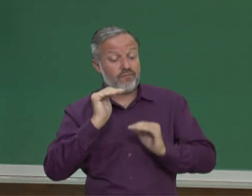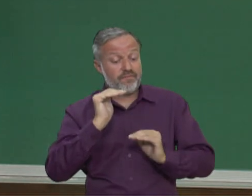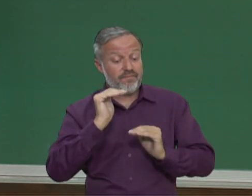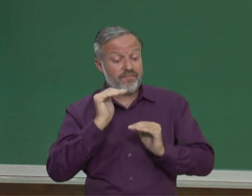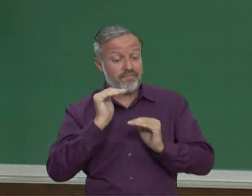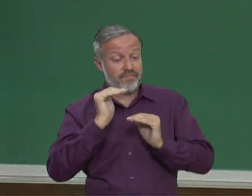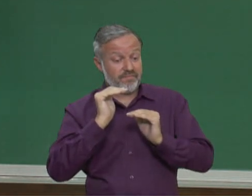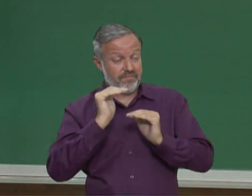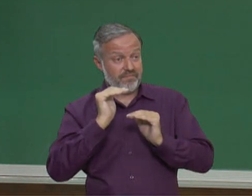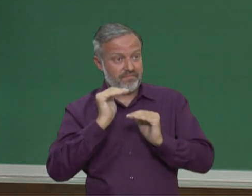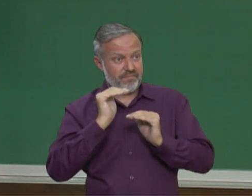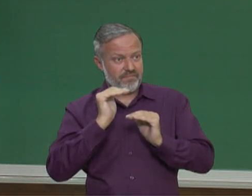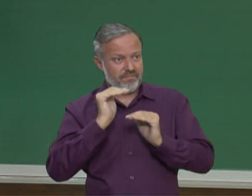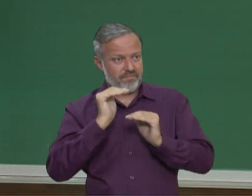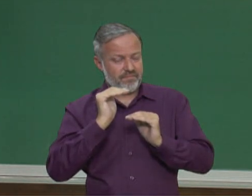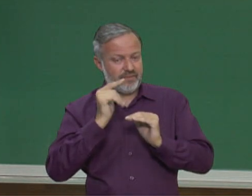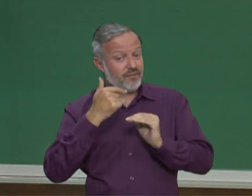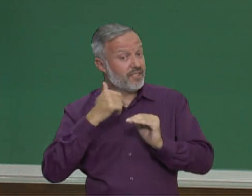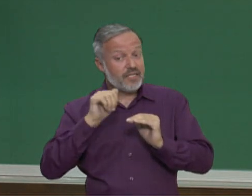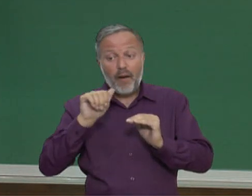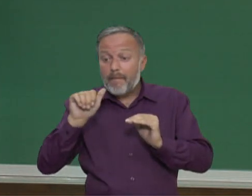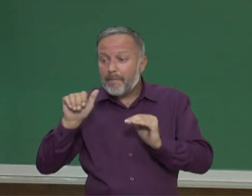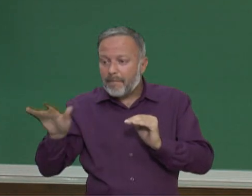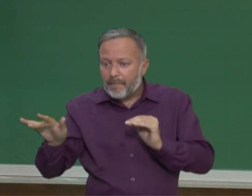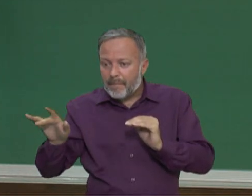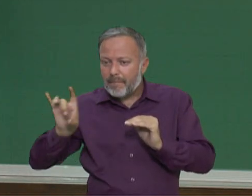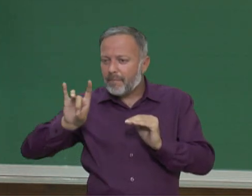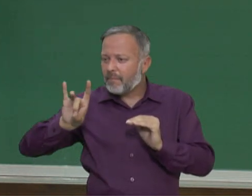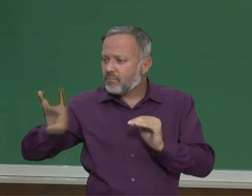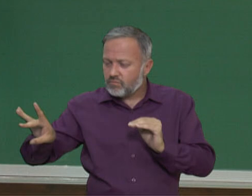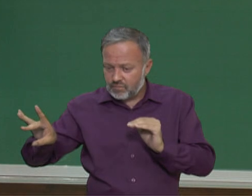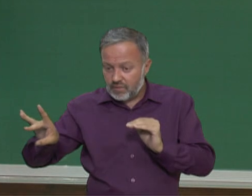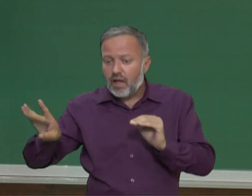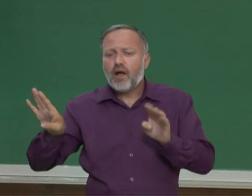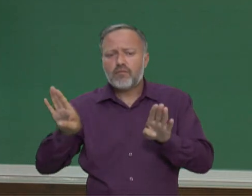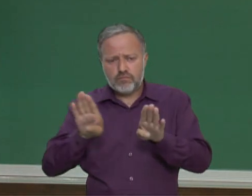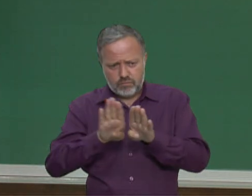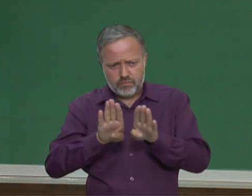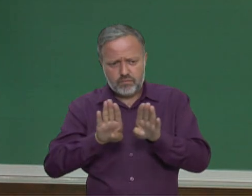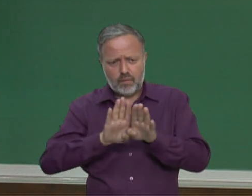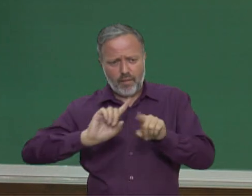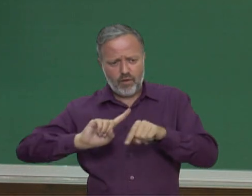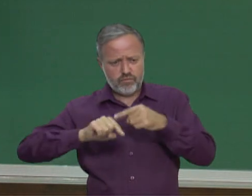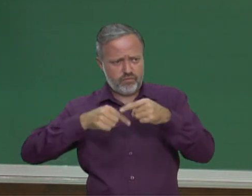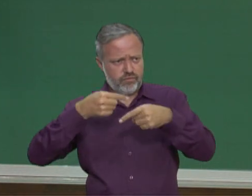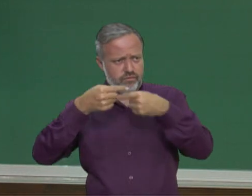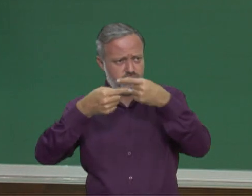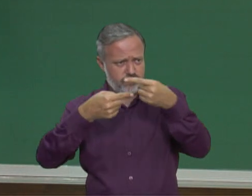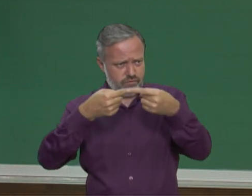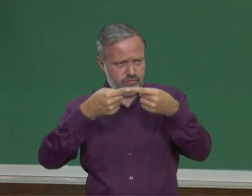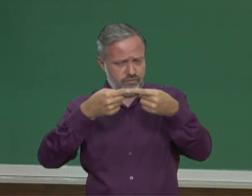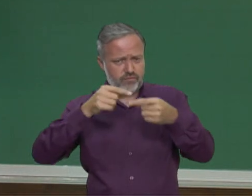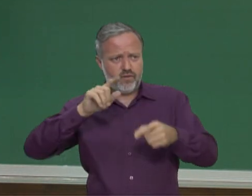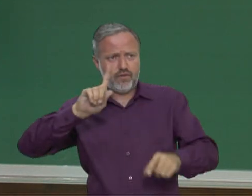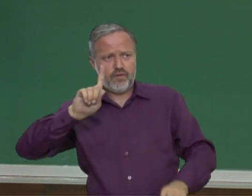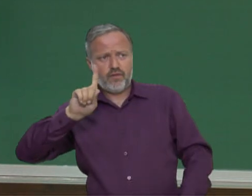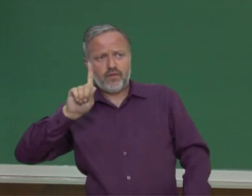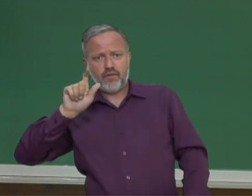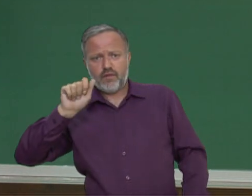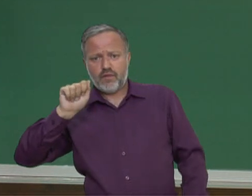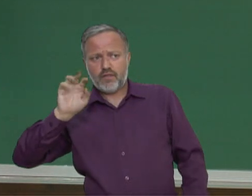desenvolvimento, não seja discriminado, tá? Não sejam impedidos de também evoluir. São eles, então, a GATE e também